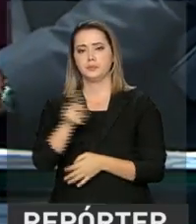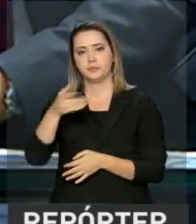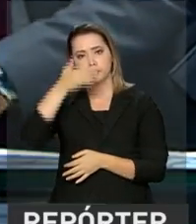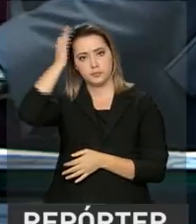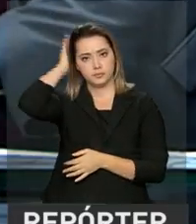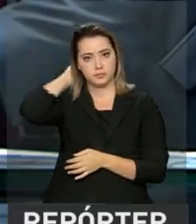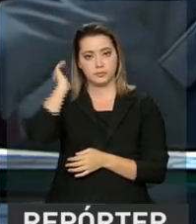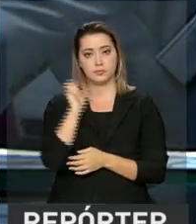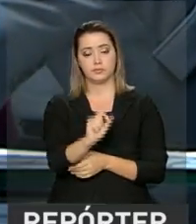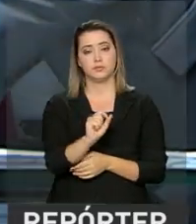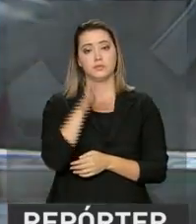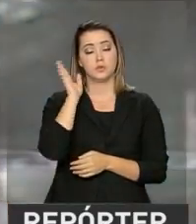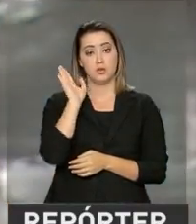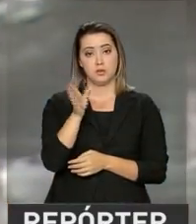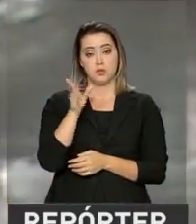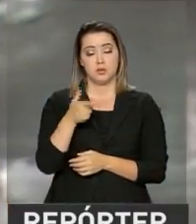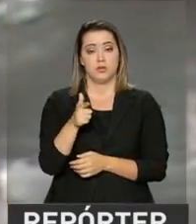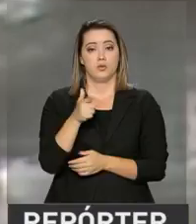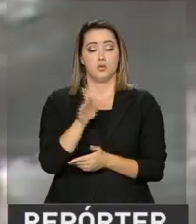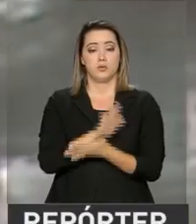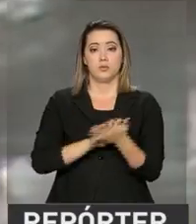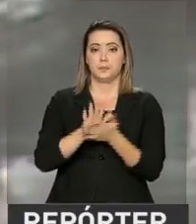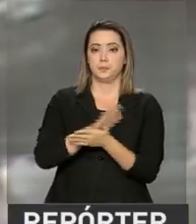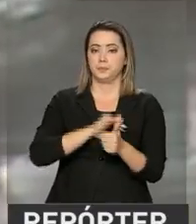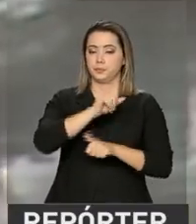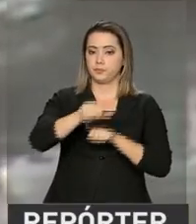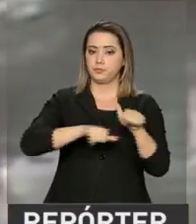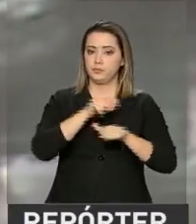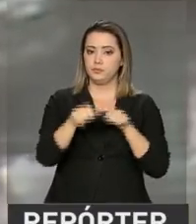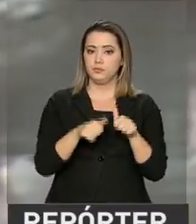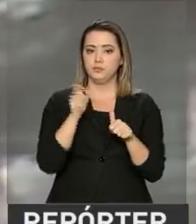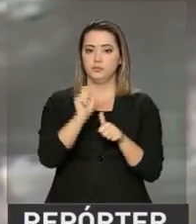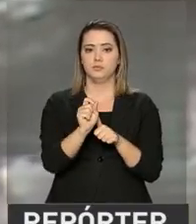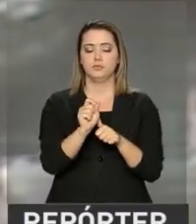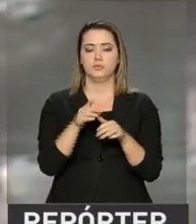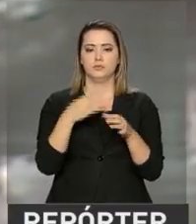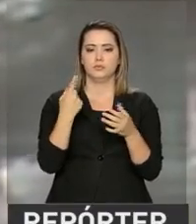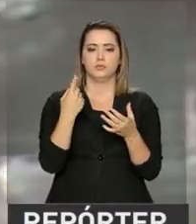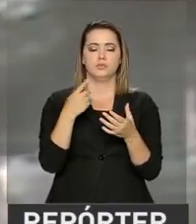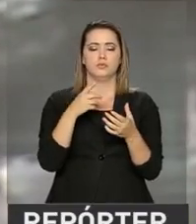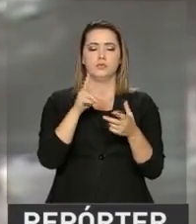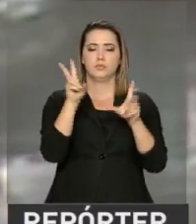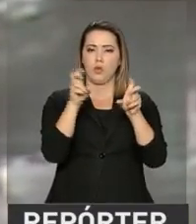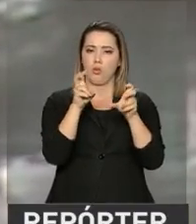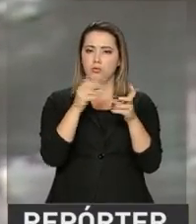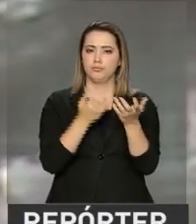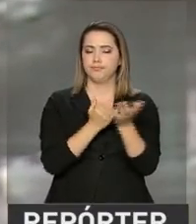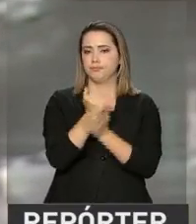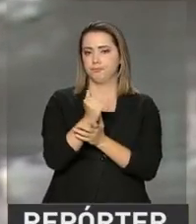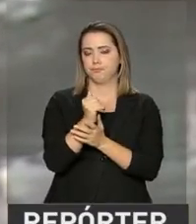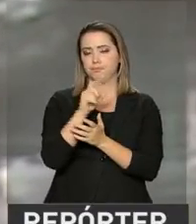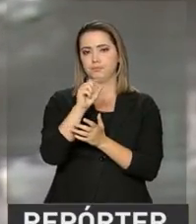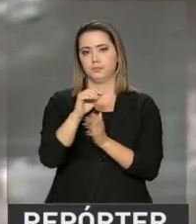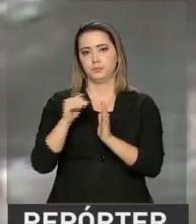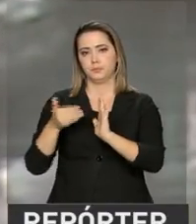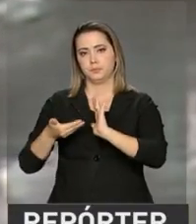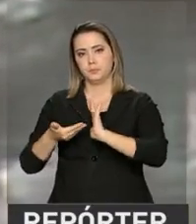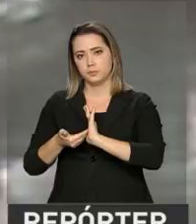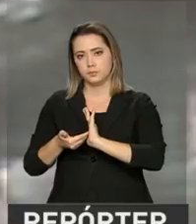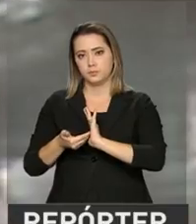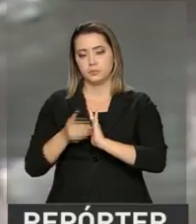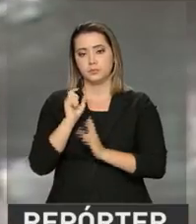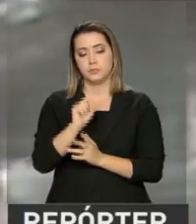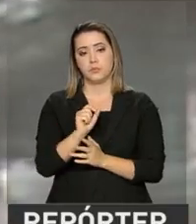presidente Michel Temer, já que não houve nenhuma modificação em relação ao texto original que foi aprovado pela Câmara dos